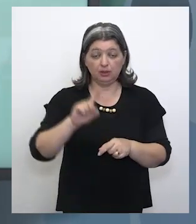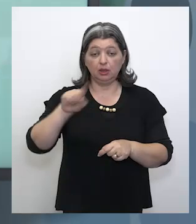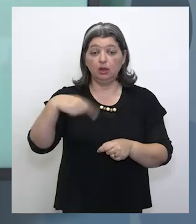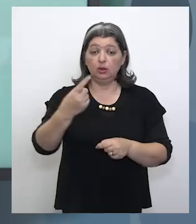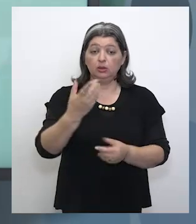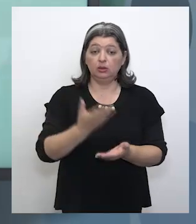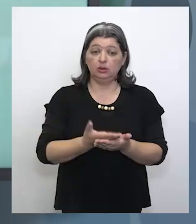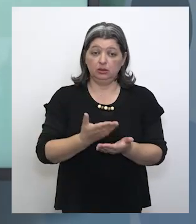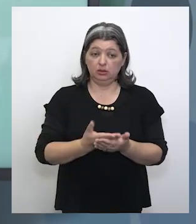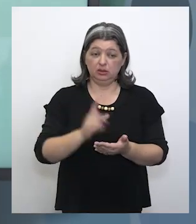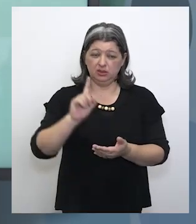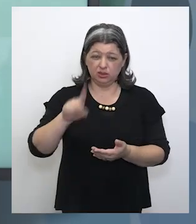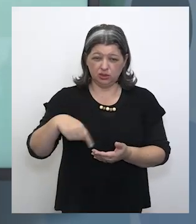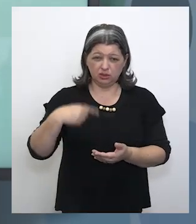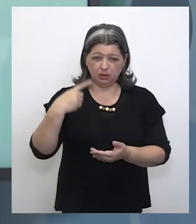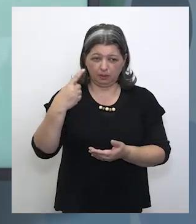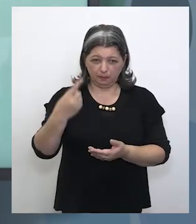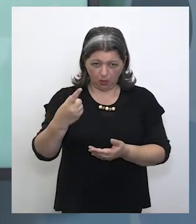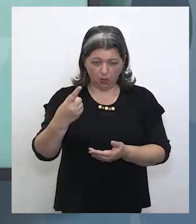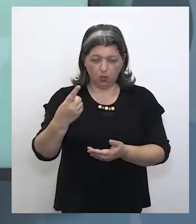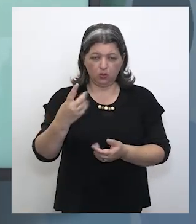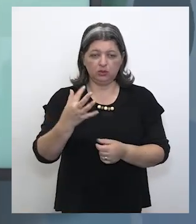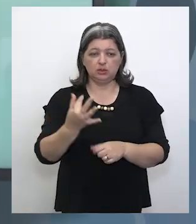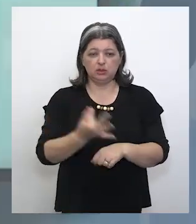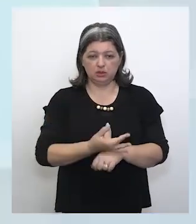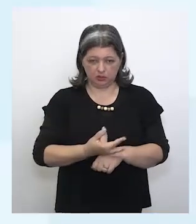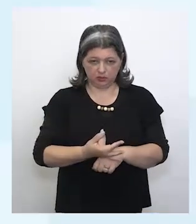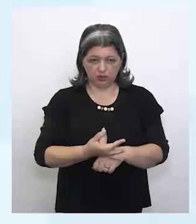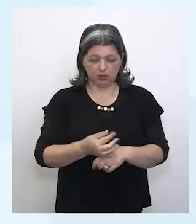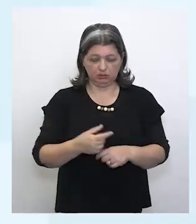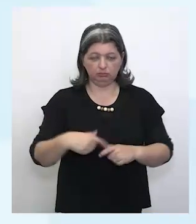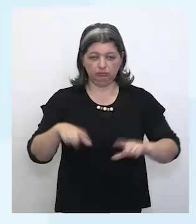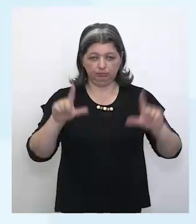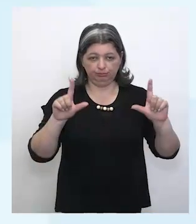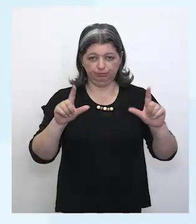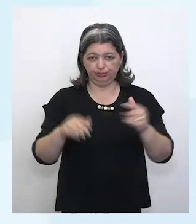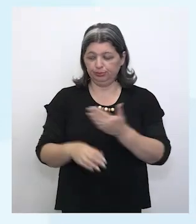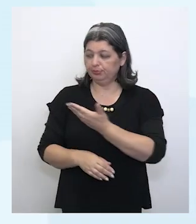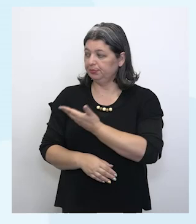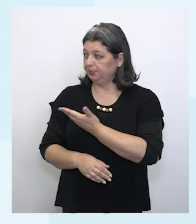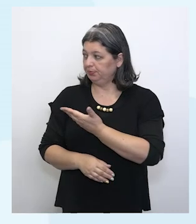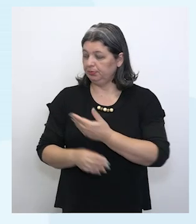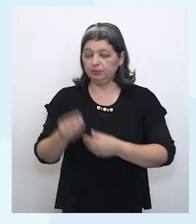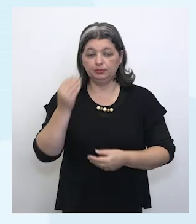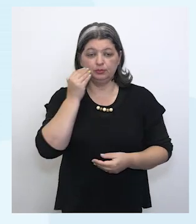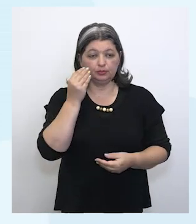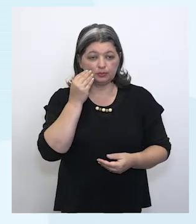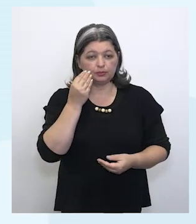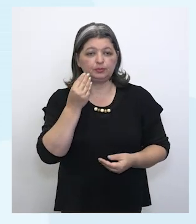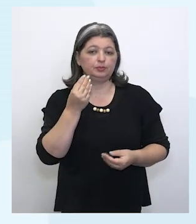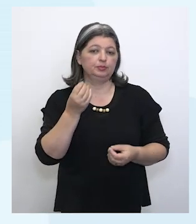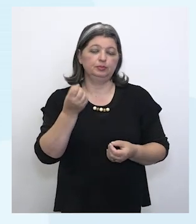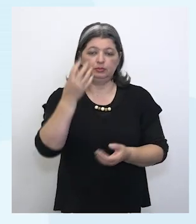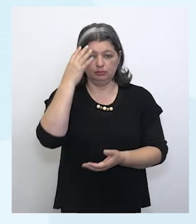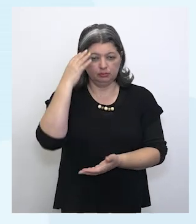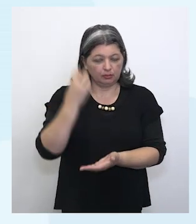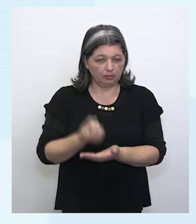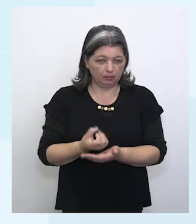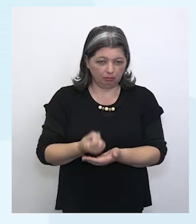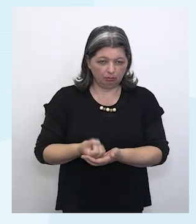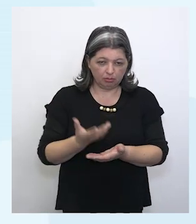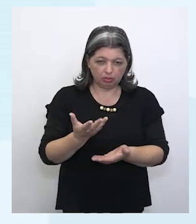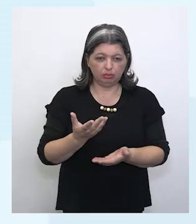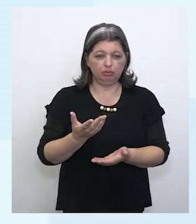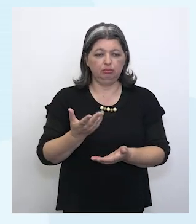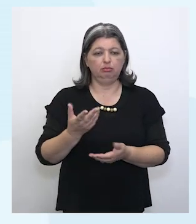aula, que é só depois das férias, eu falei que é a nossa última aula, né? Tá aí na tela para vocês, ó. Tentem produzir aí um podcast, ou se não,